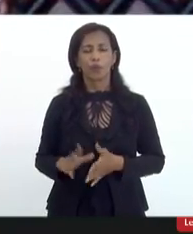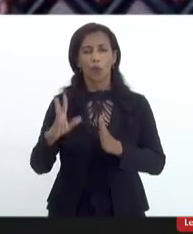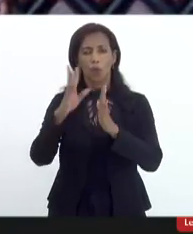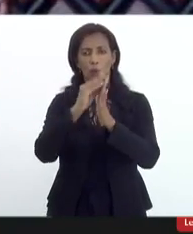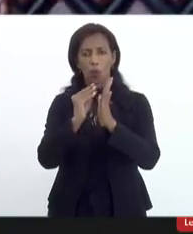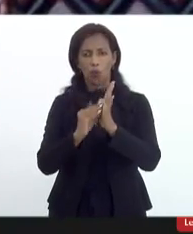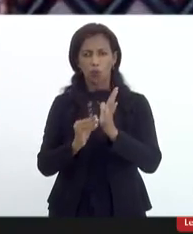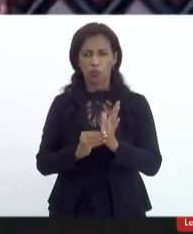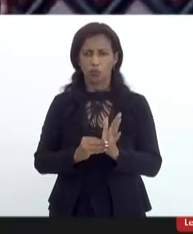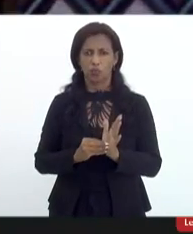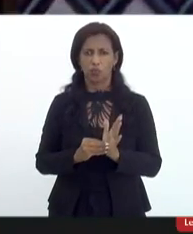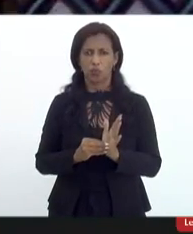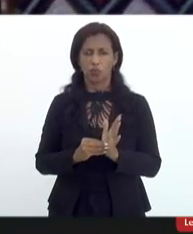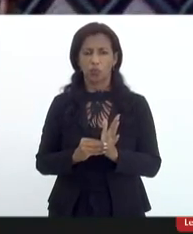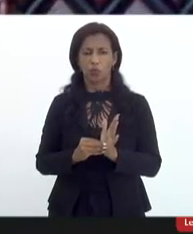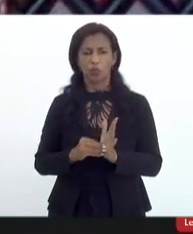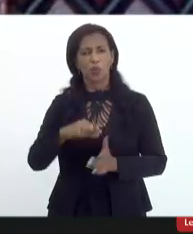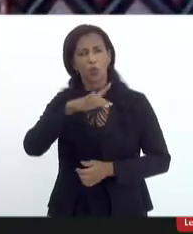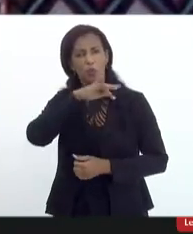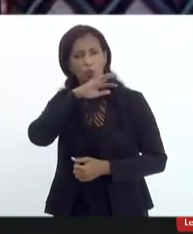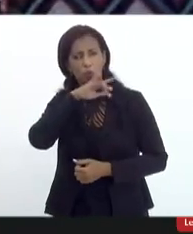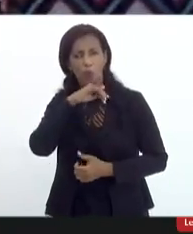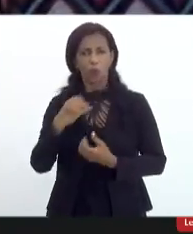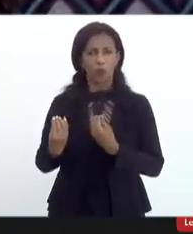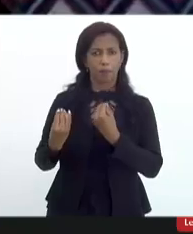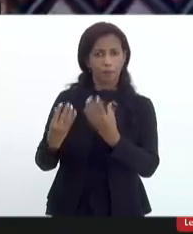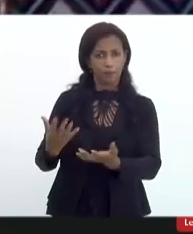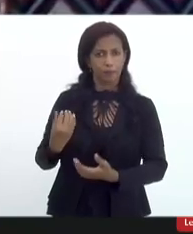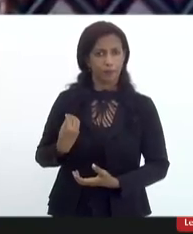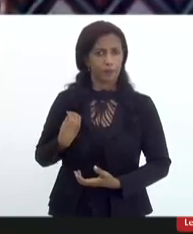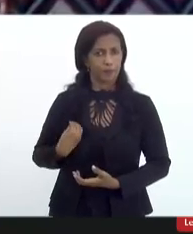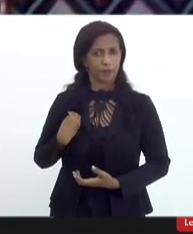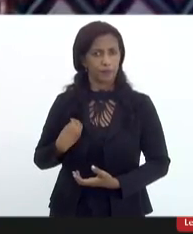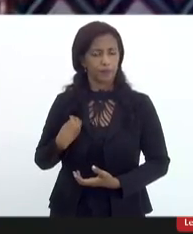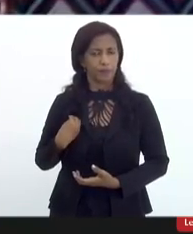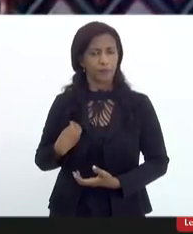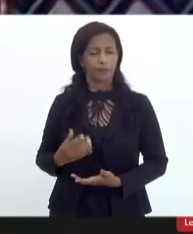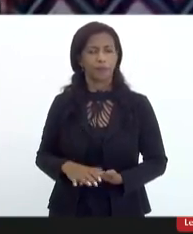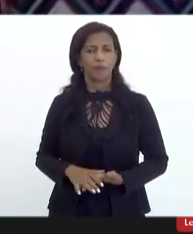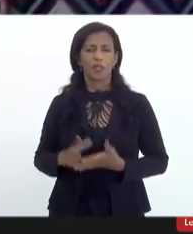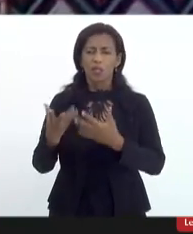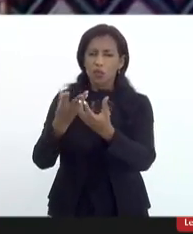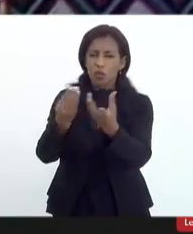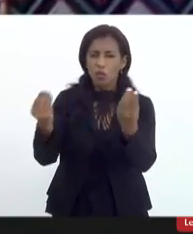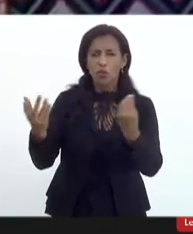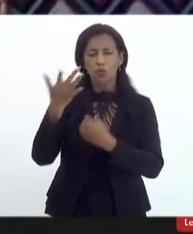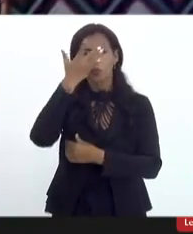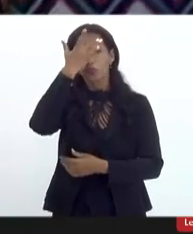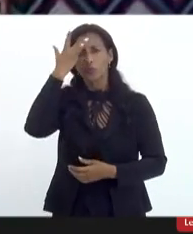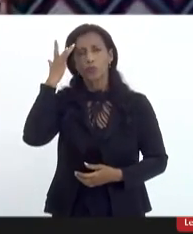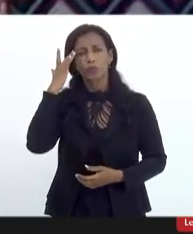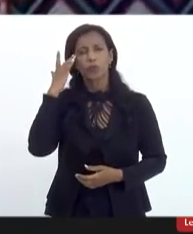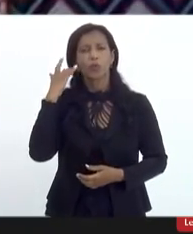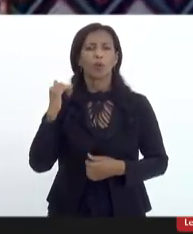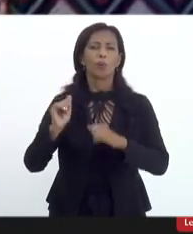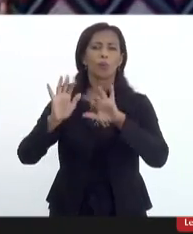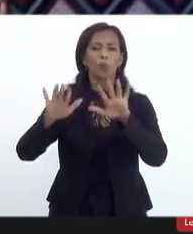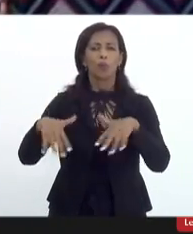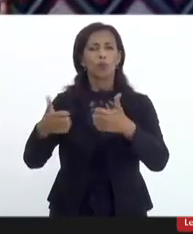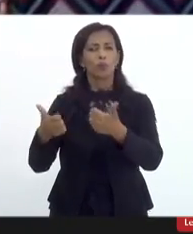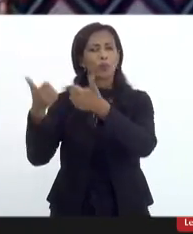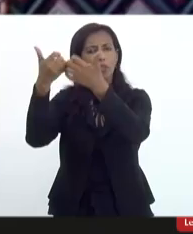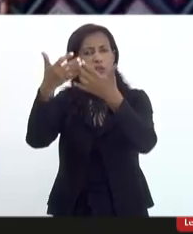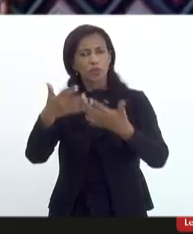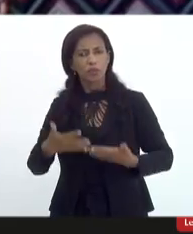conteúdo extremamente danoso para a vida e sobrevivência de muitas pessoas, muito bem colocada